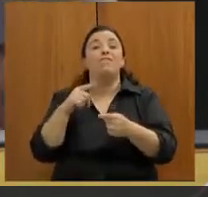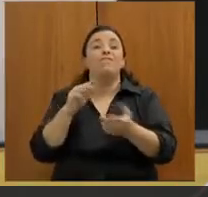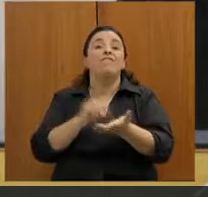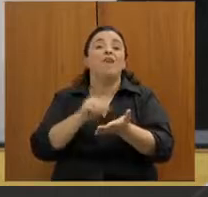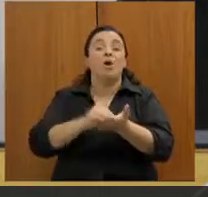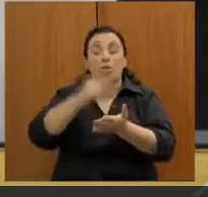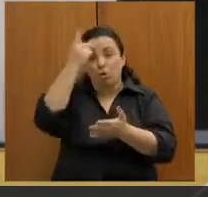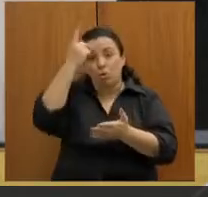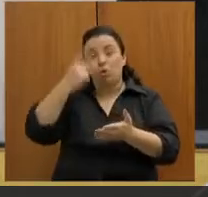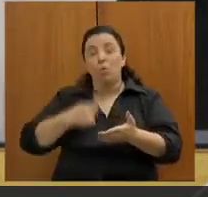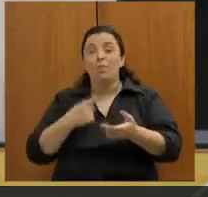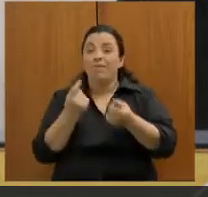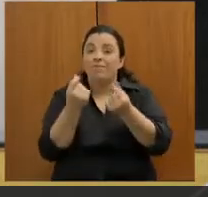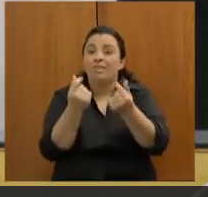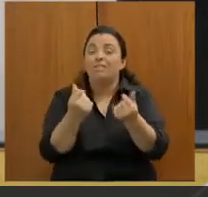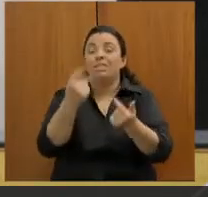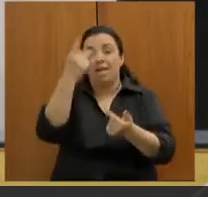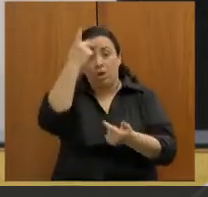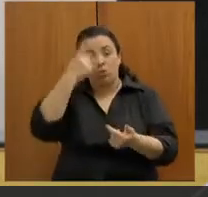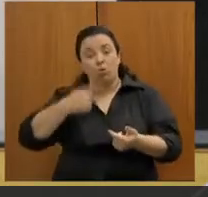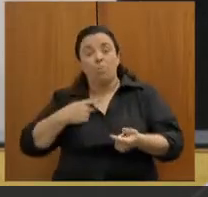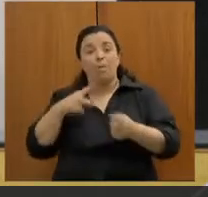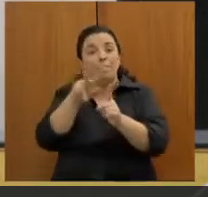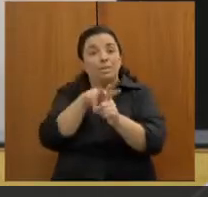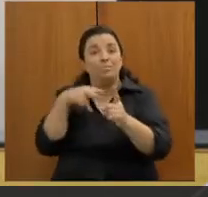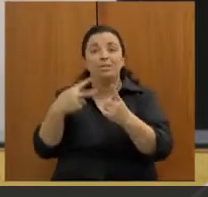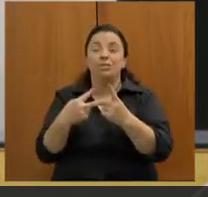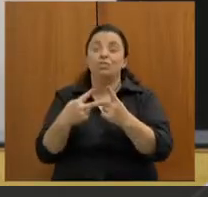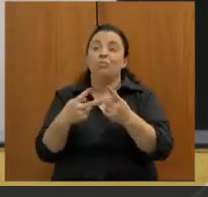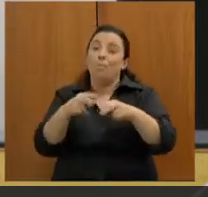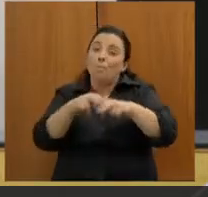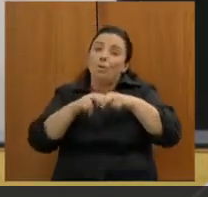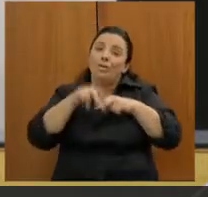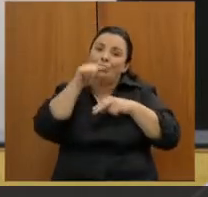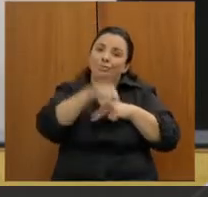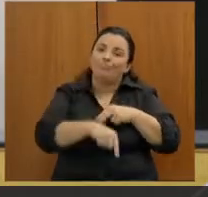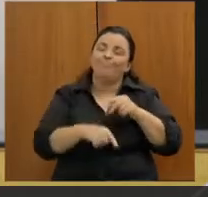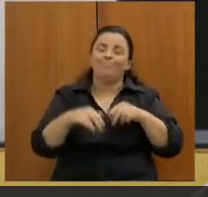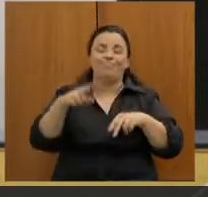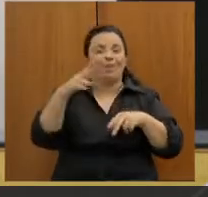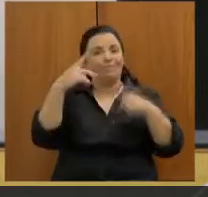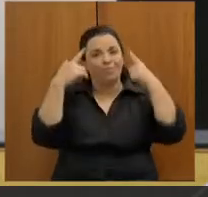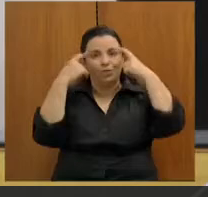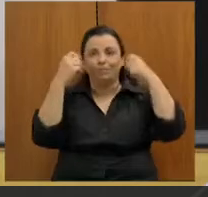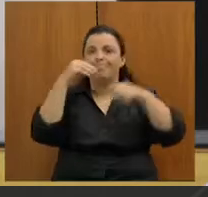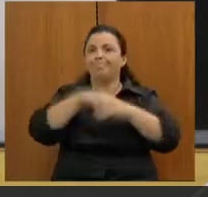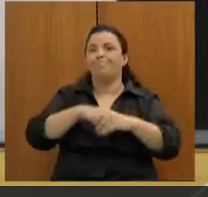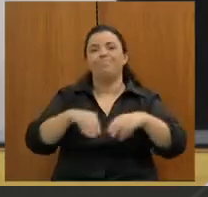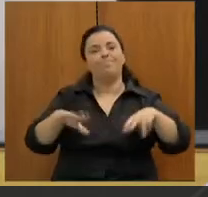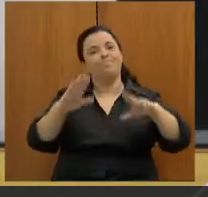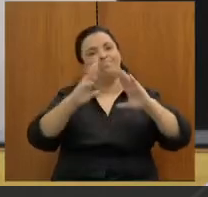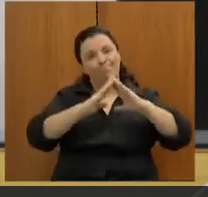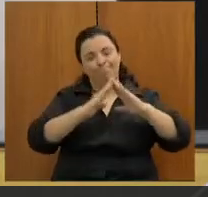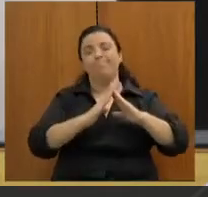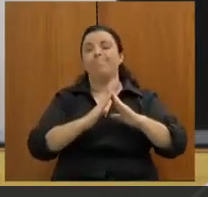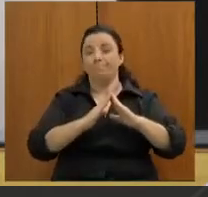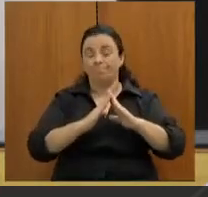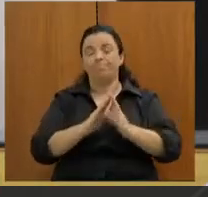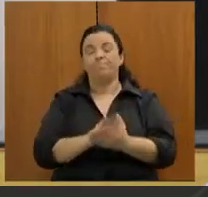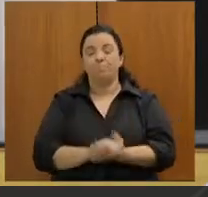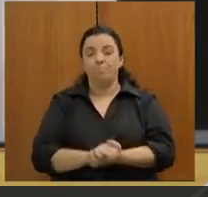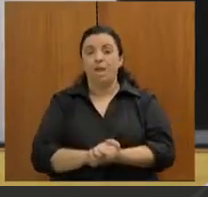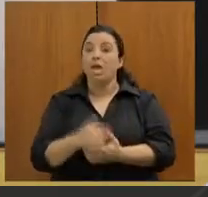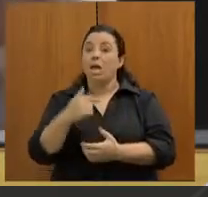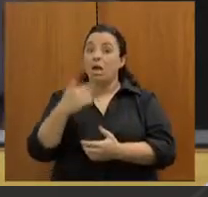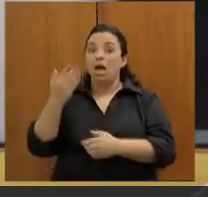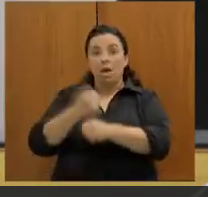perspectivas dessa realidade tão Gruta que a violência doméstica eu fiquei muito feliz o ano passado quando a nossa lei foi